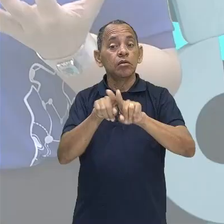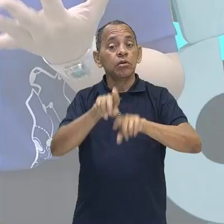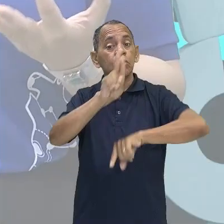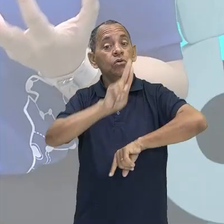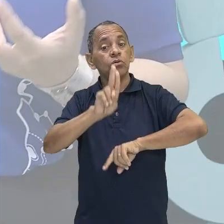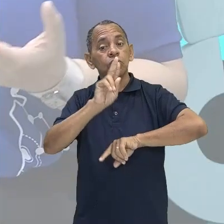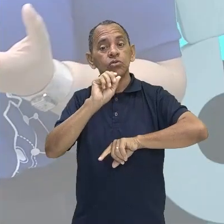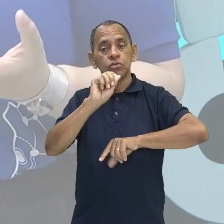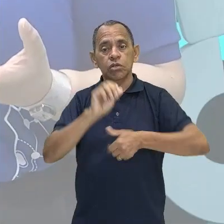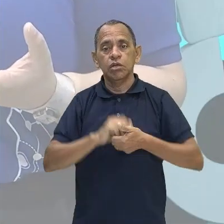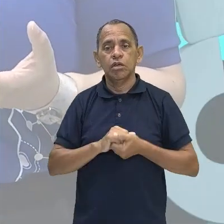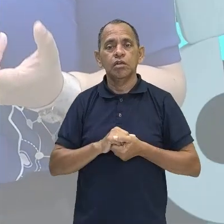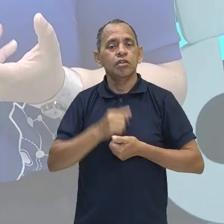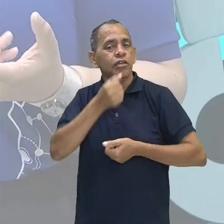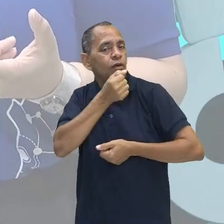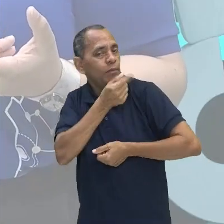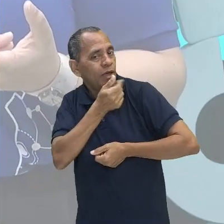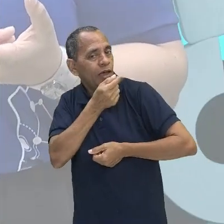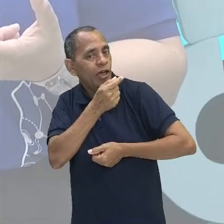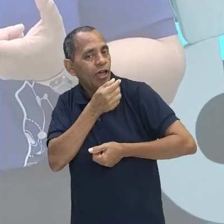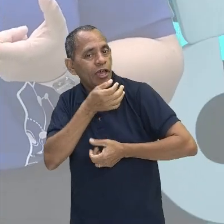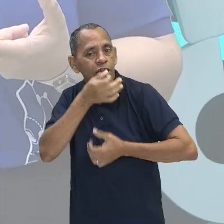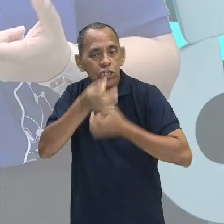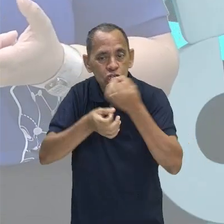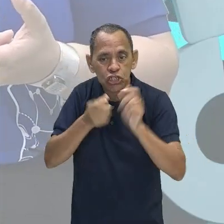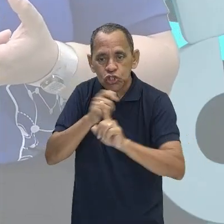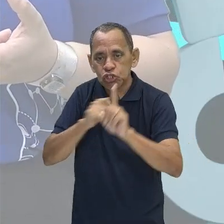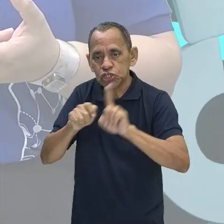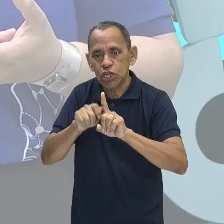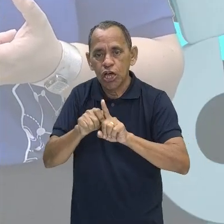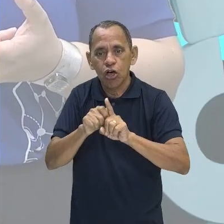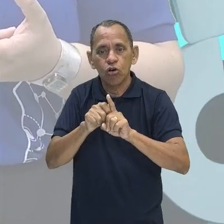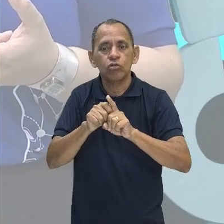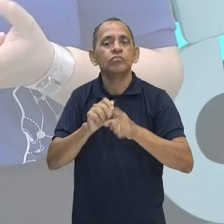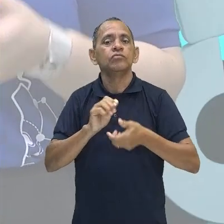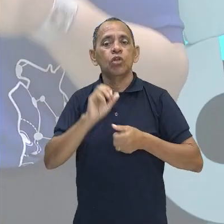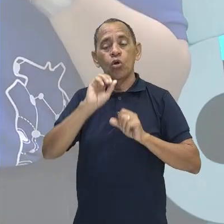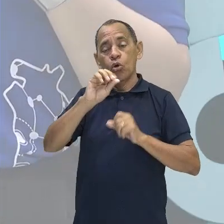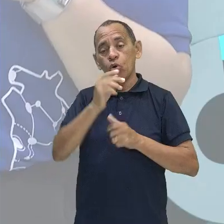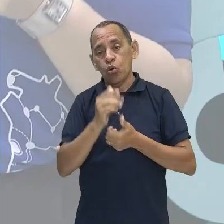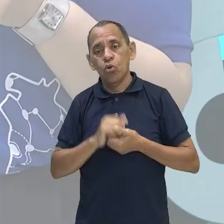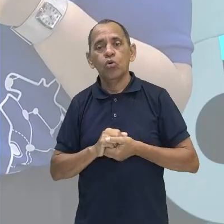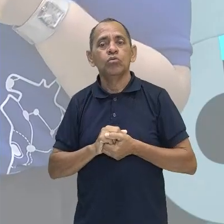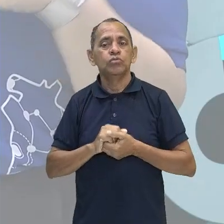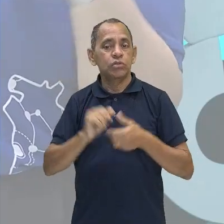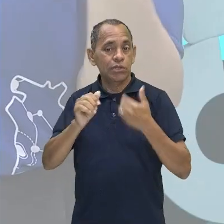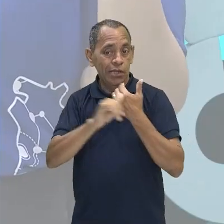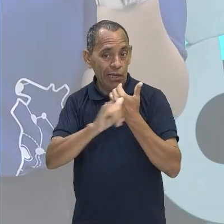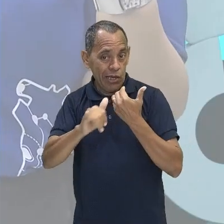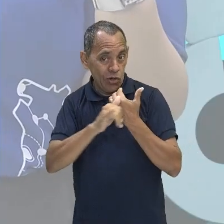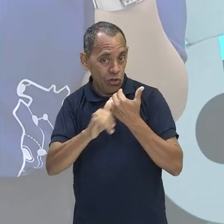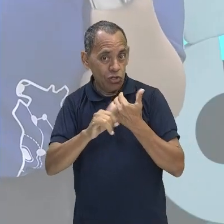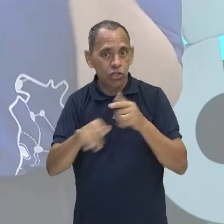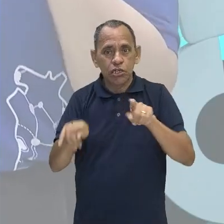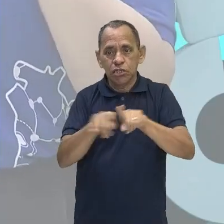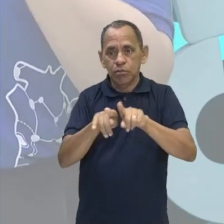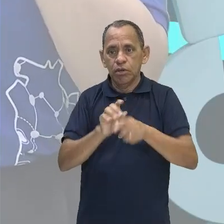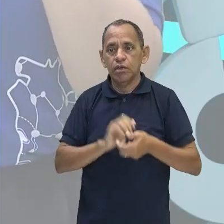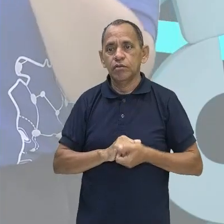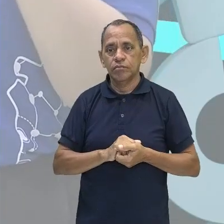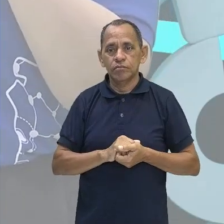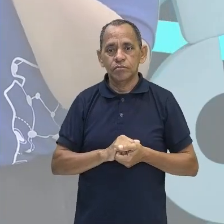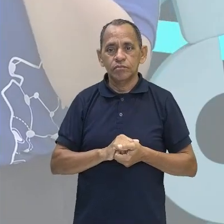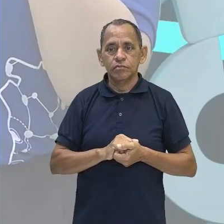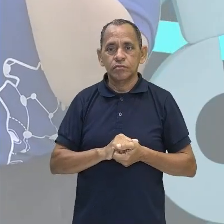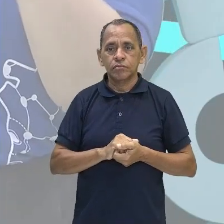utiliza humor, crítica social ou ironia. Sim, muitas vezes a história em quadrinho não